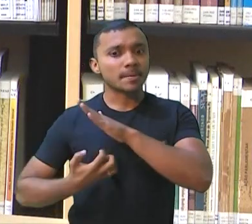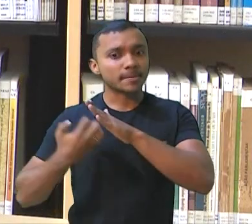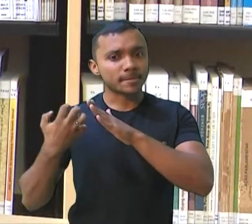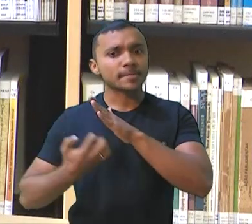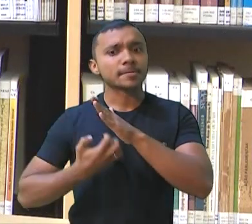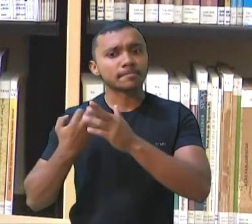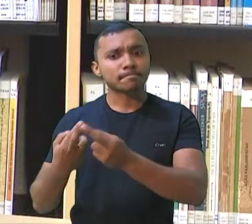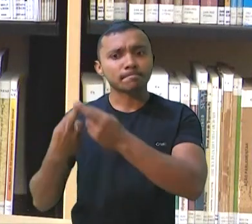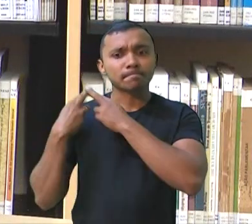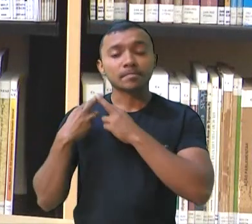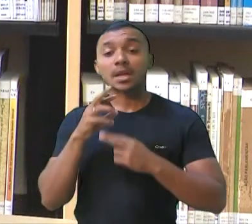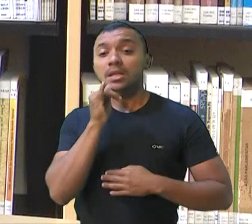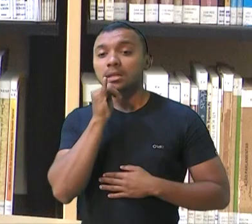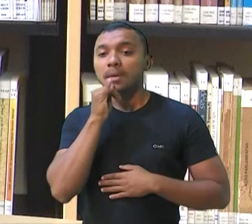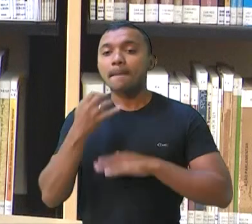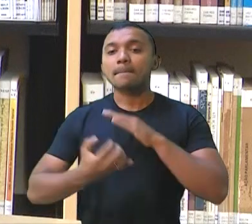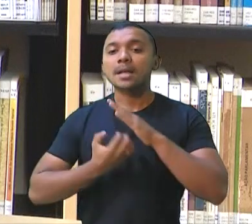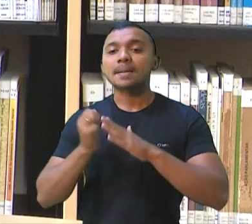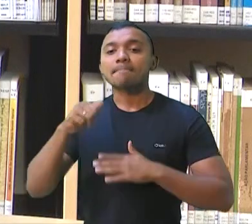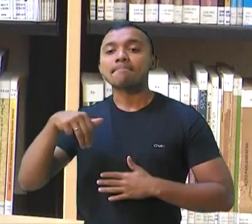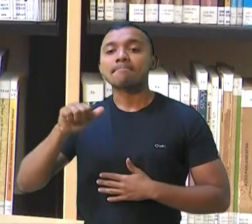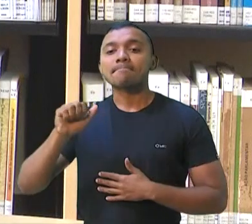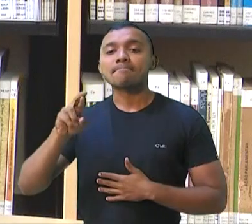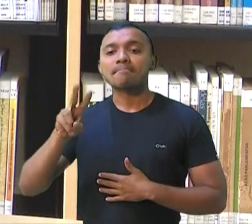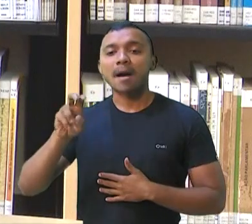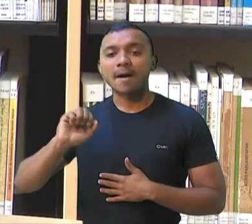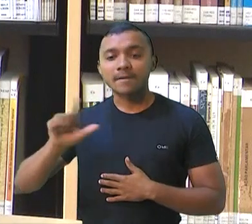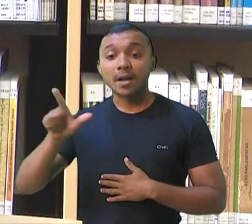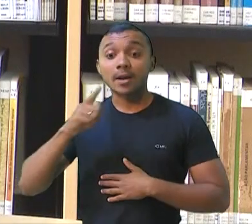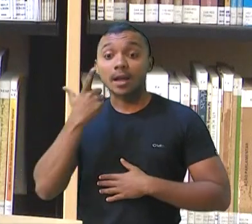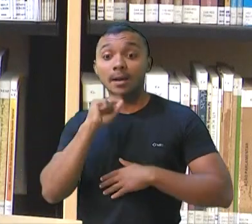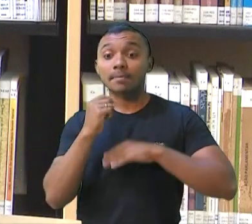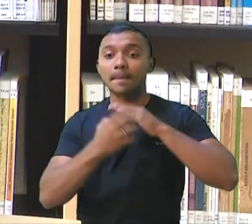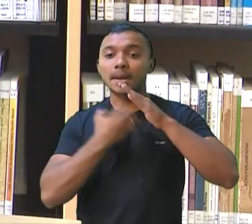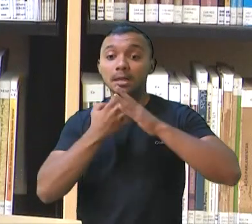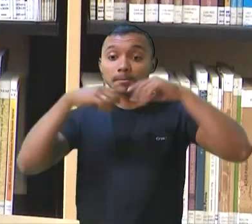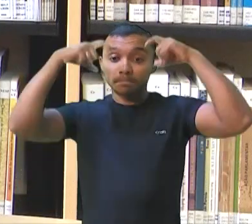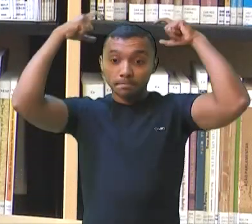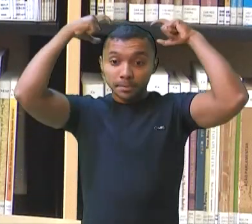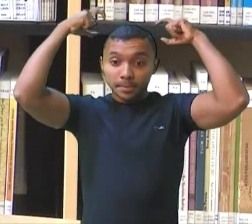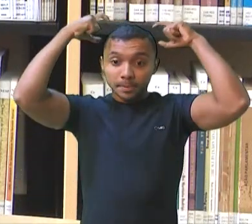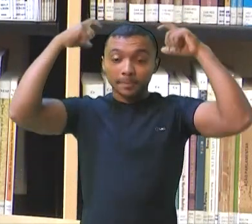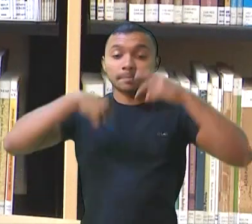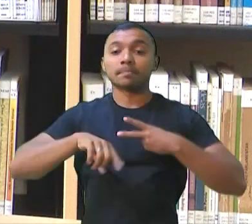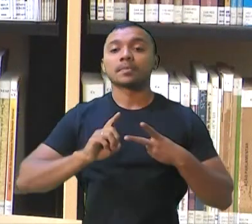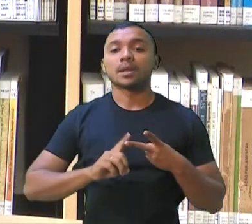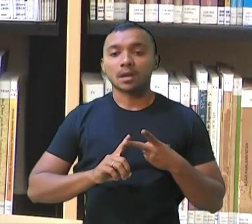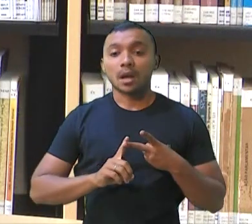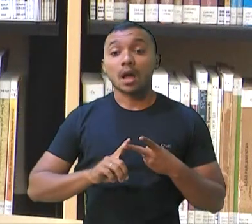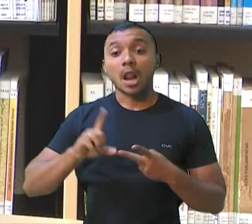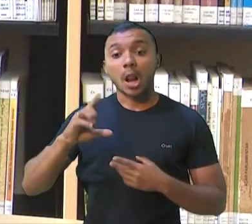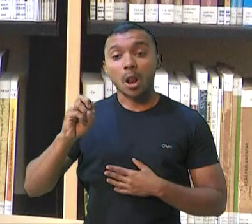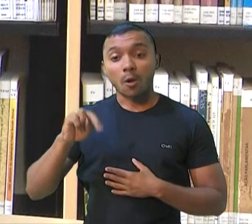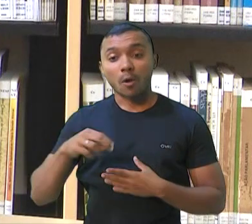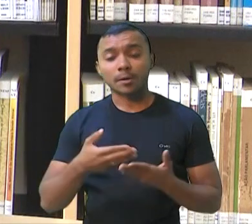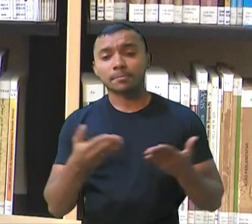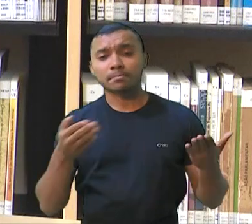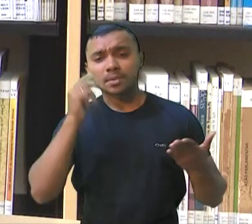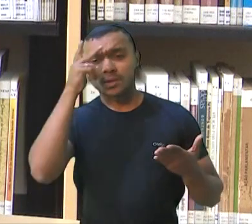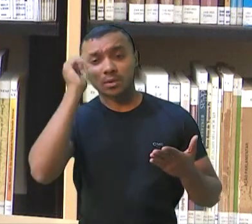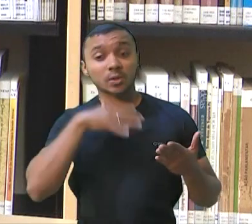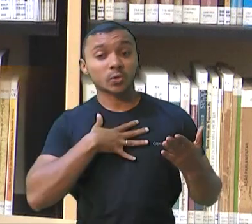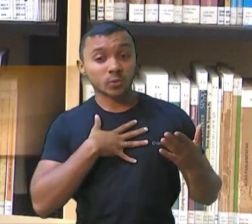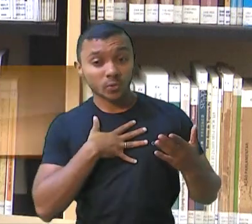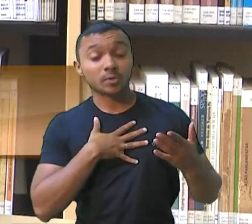quem controla a Marvel, a Disney, quem controla a DC Comics, a Warner Brothers, e são pessoas que não gostam de quadrinhos,